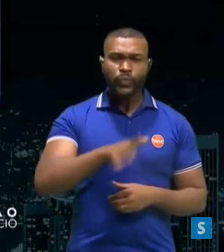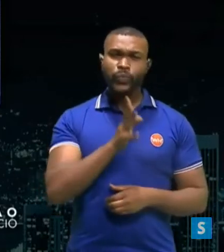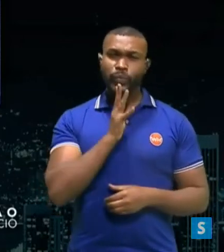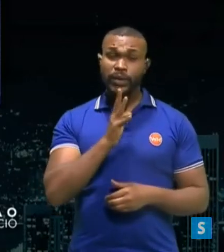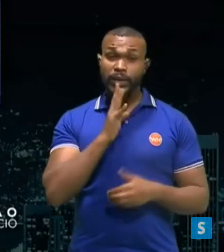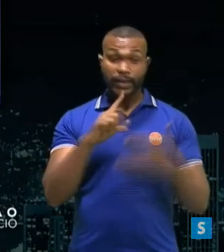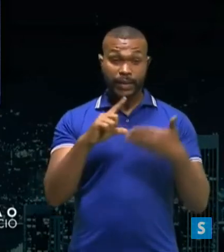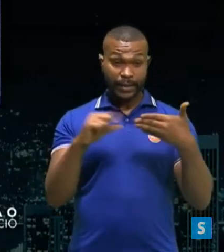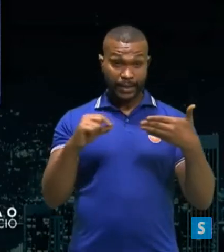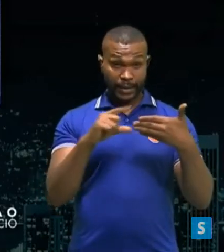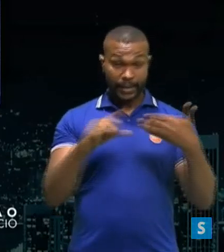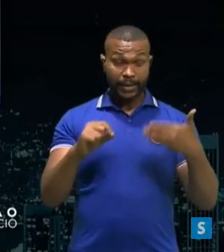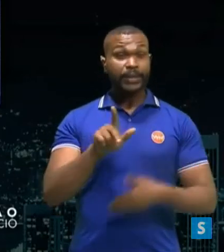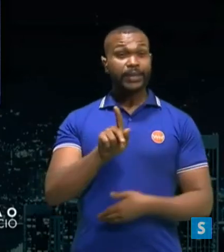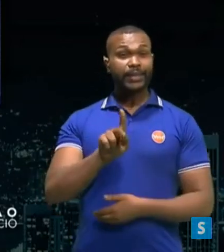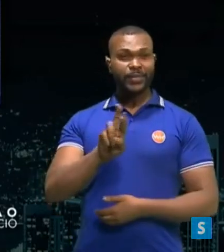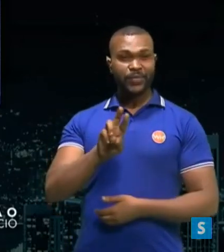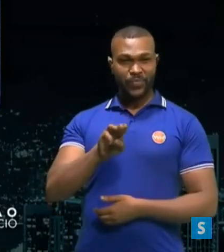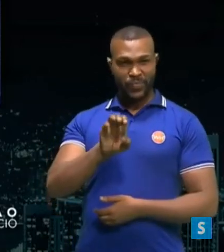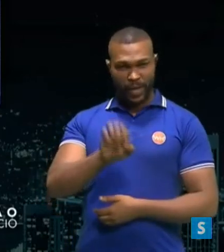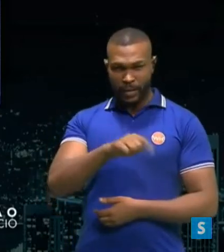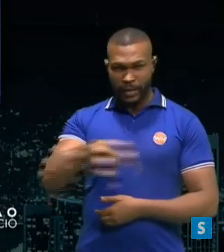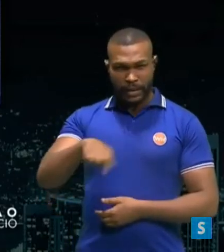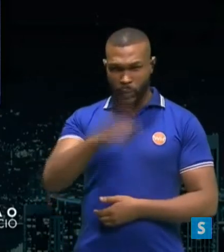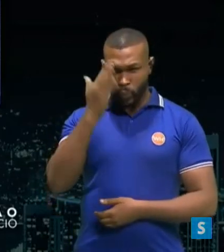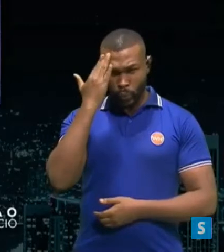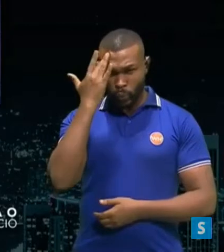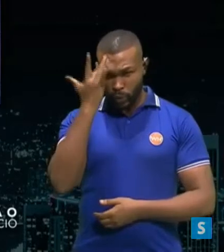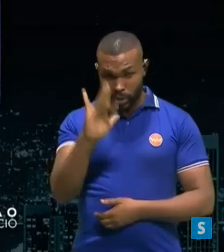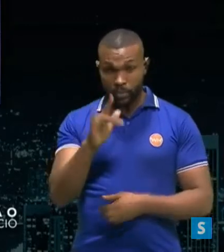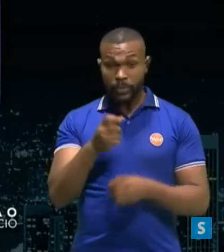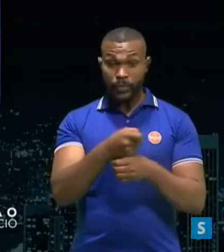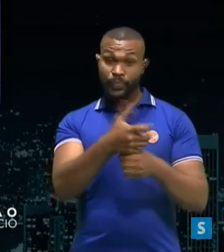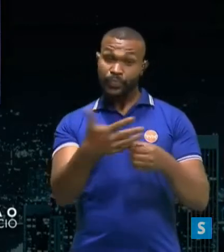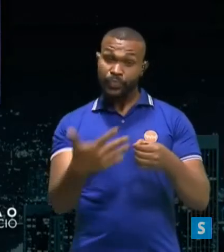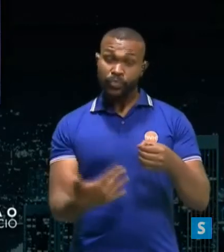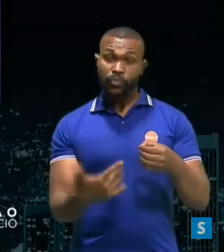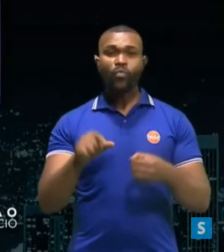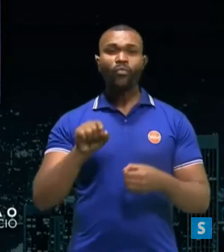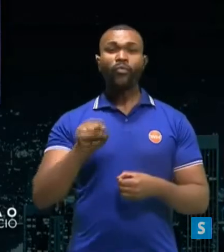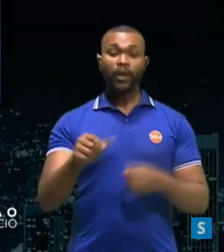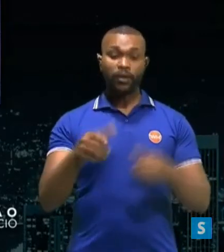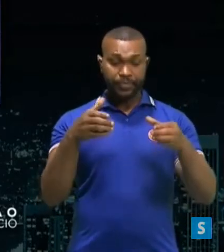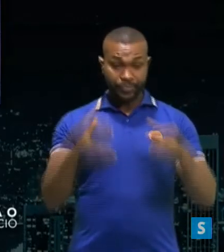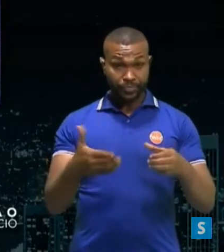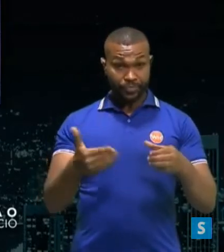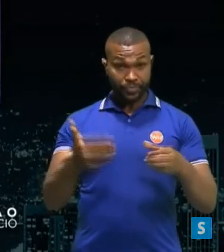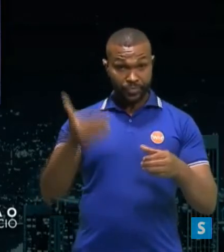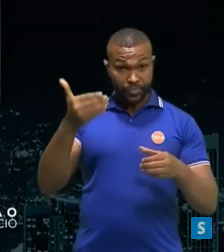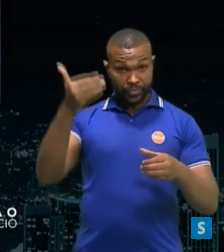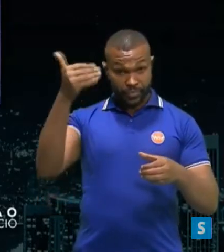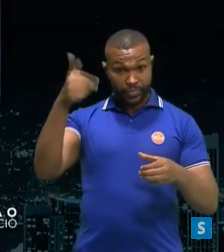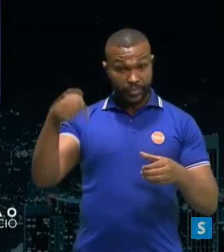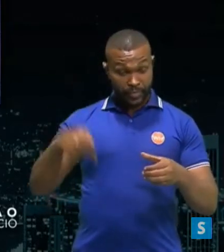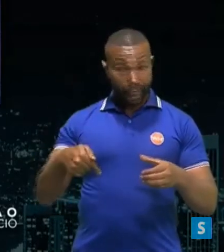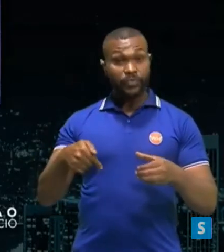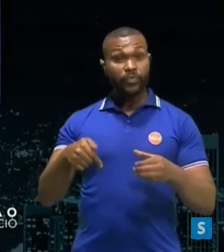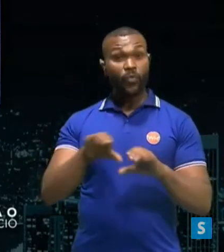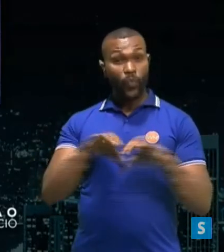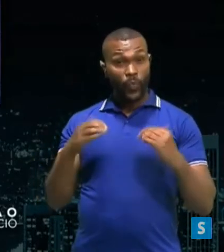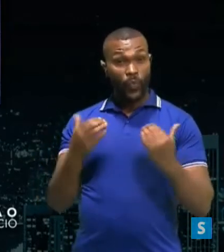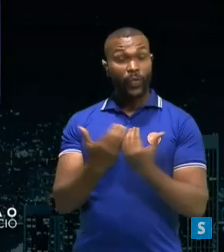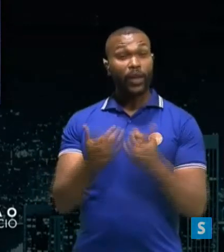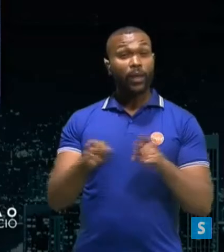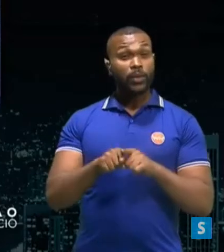do estado se Prime para quem não sabe todo esse conteúdo aqui do Silicon Valley webconference mais